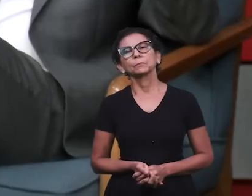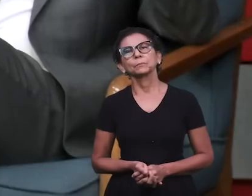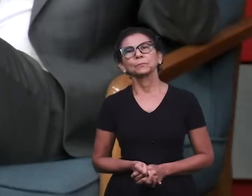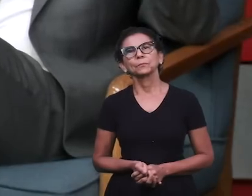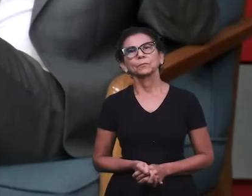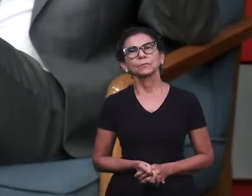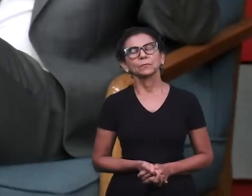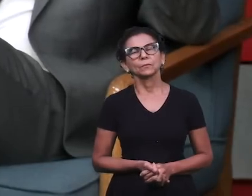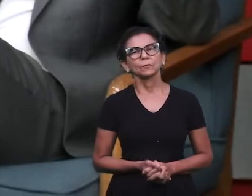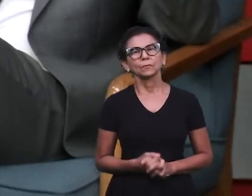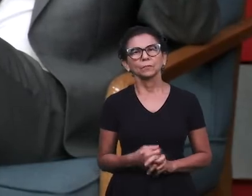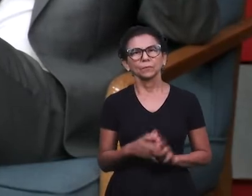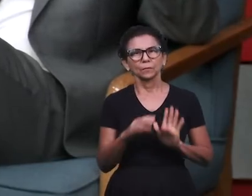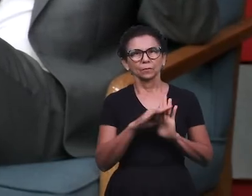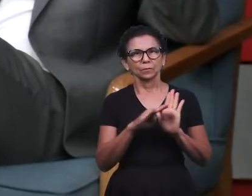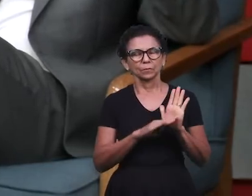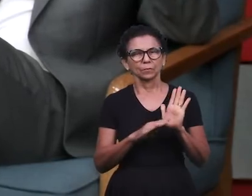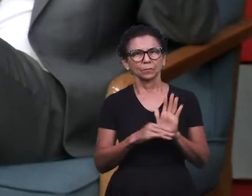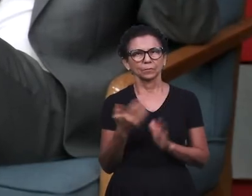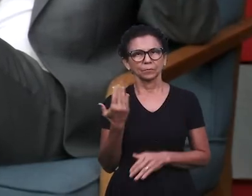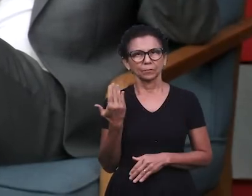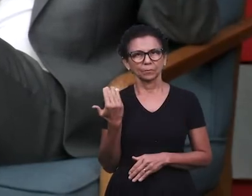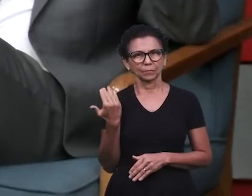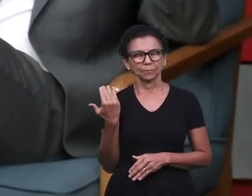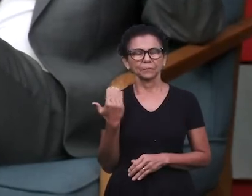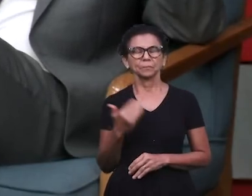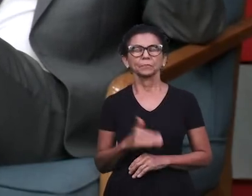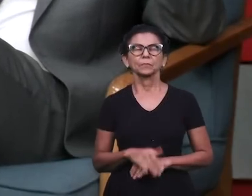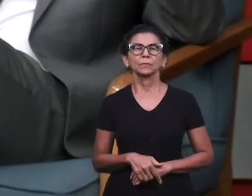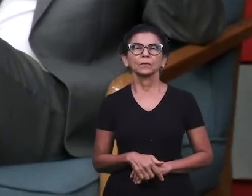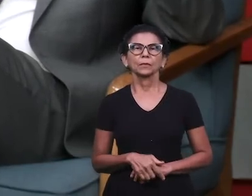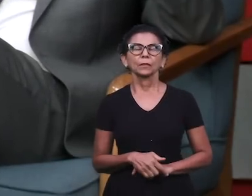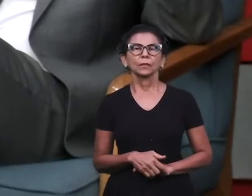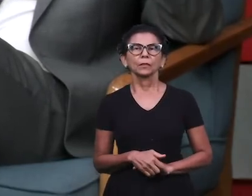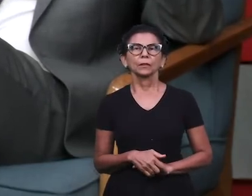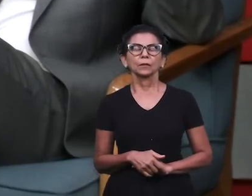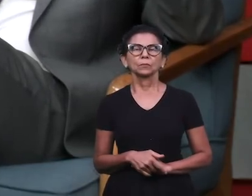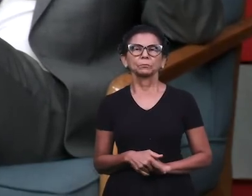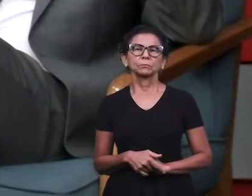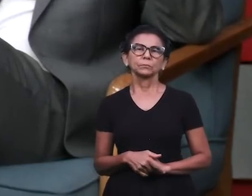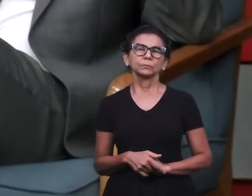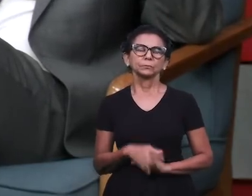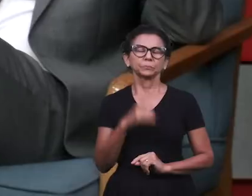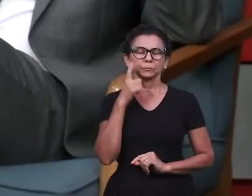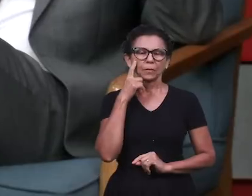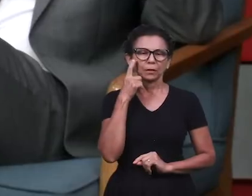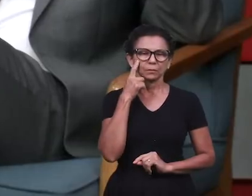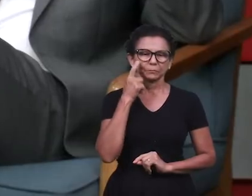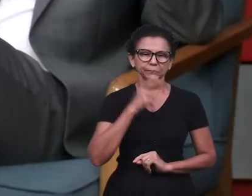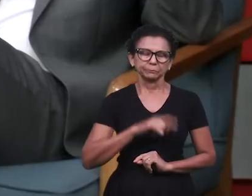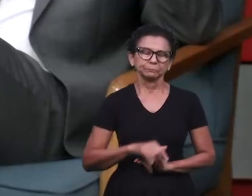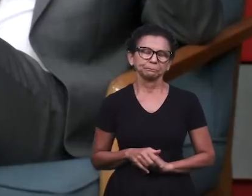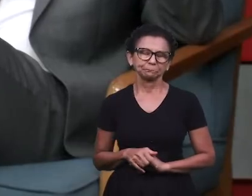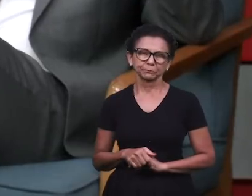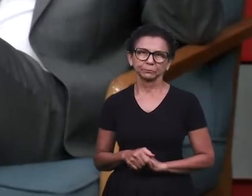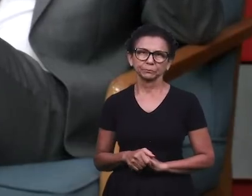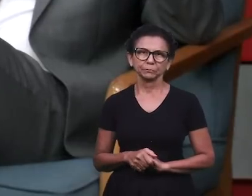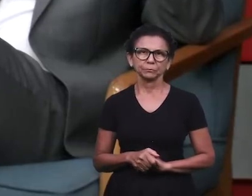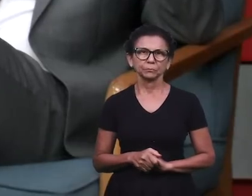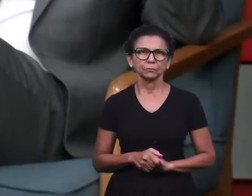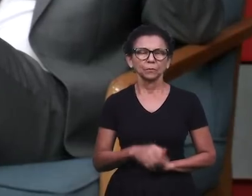Nos programas anteriores, nós falamos sobre a